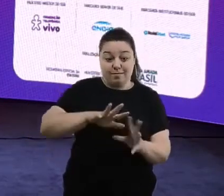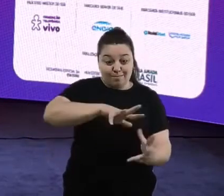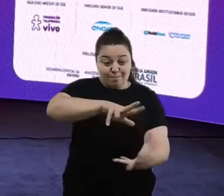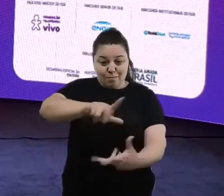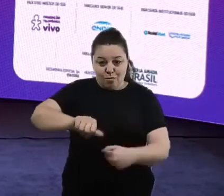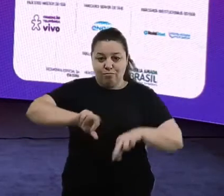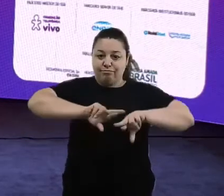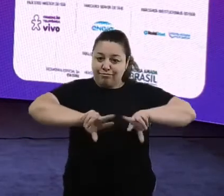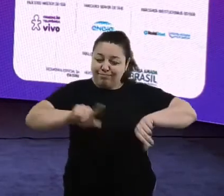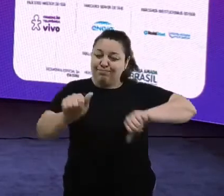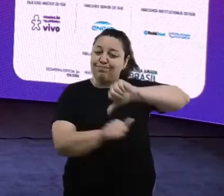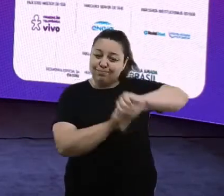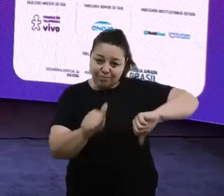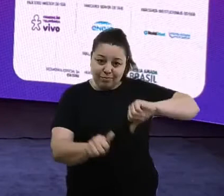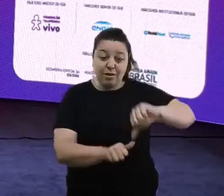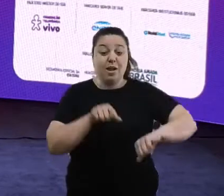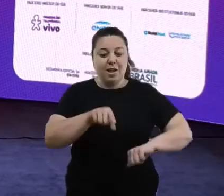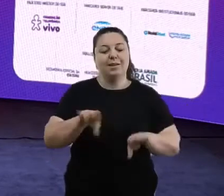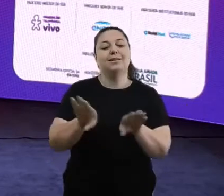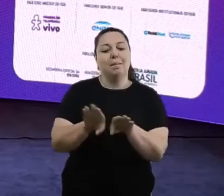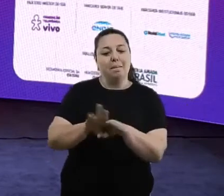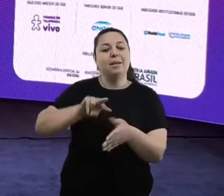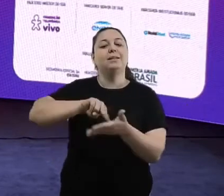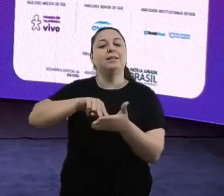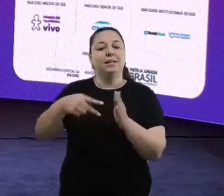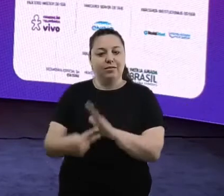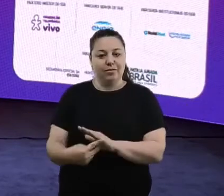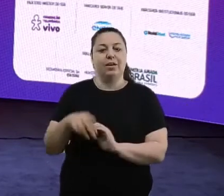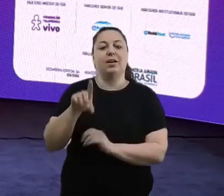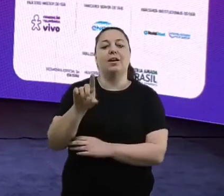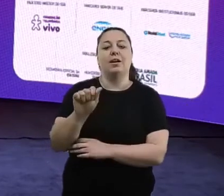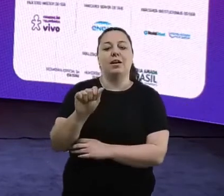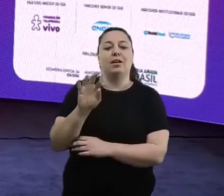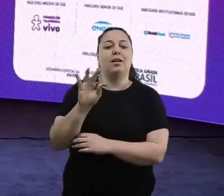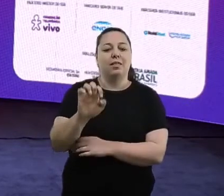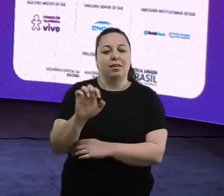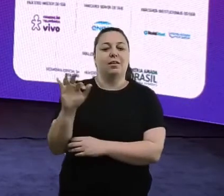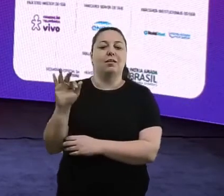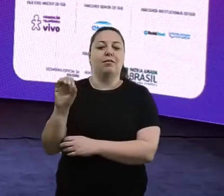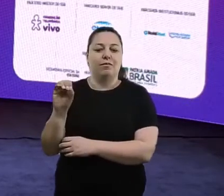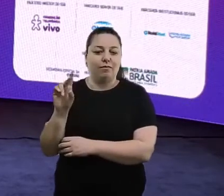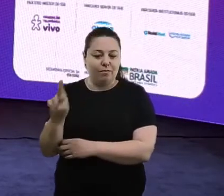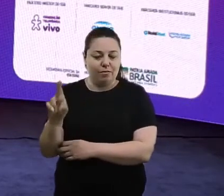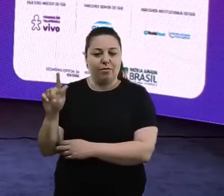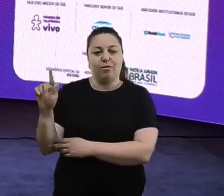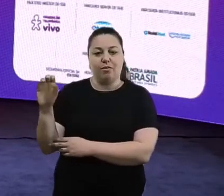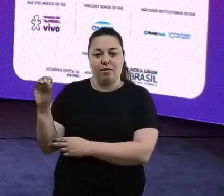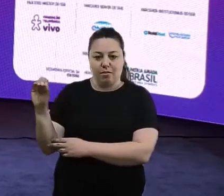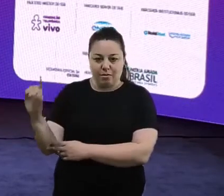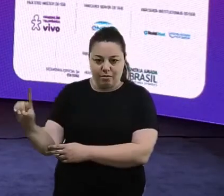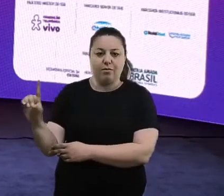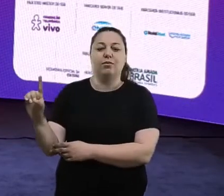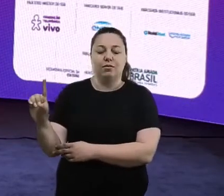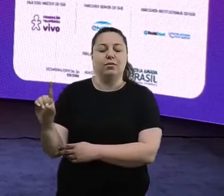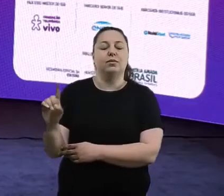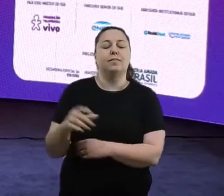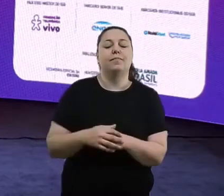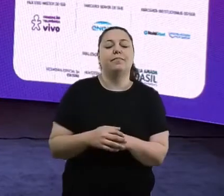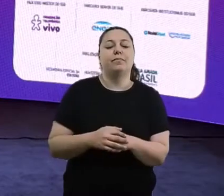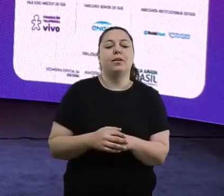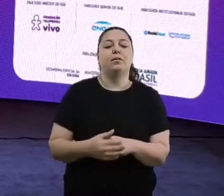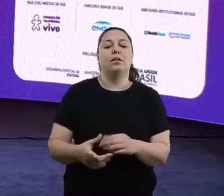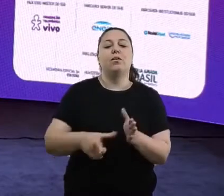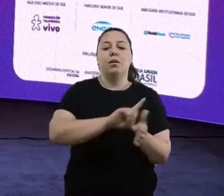gente está instruindo o indivíduo, né? Então, quando a gente faz uma palestra, né, no meu caso que eu fiz 2 TEDx também